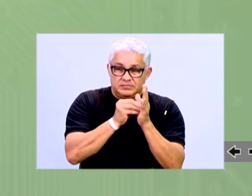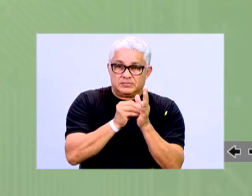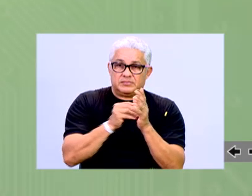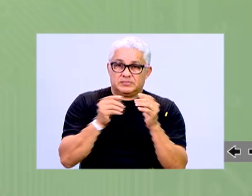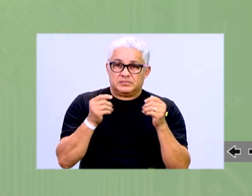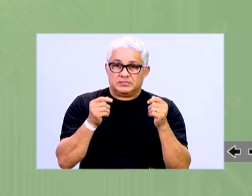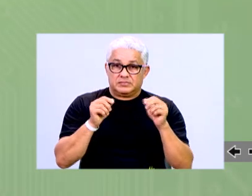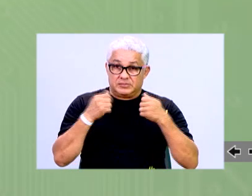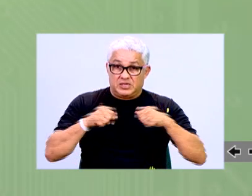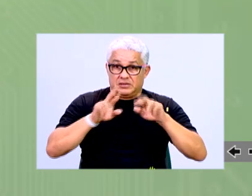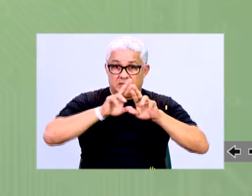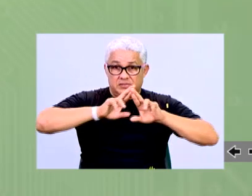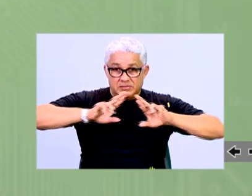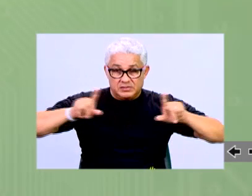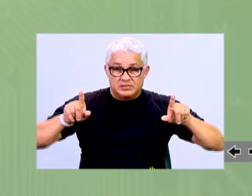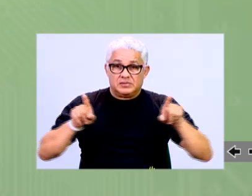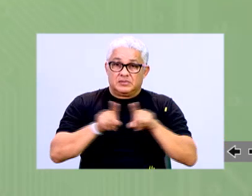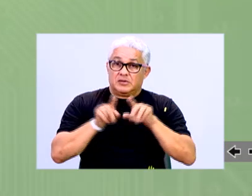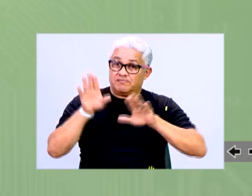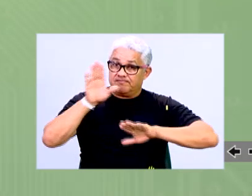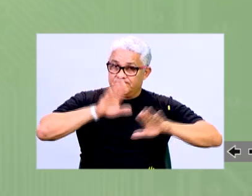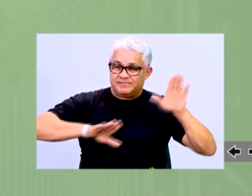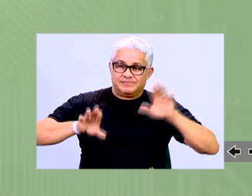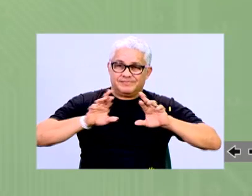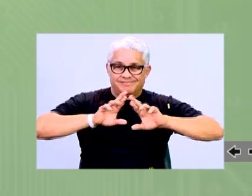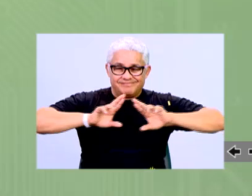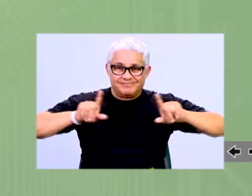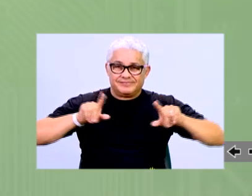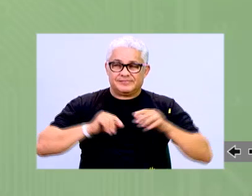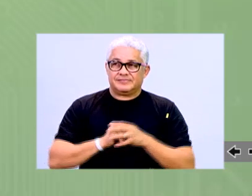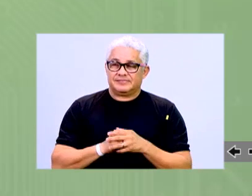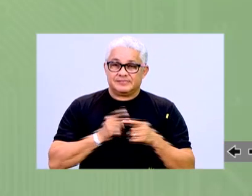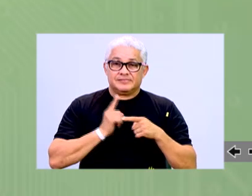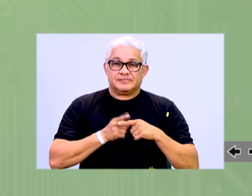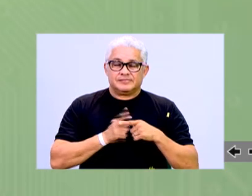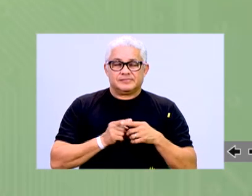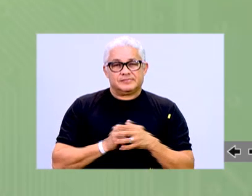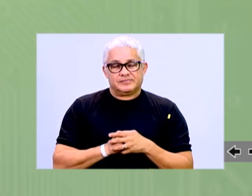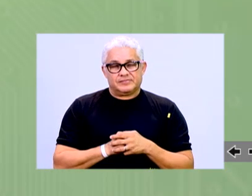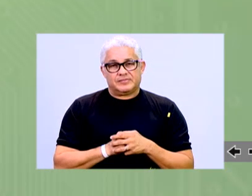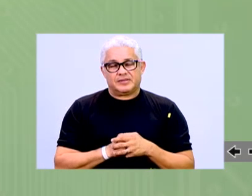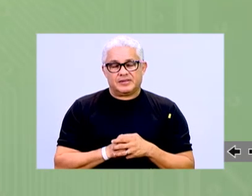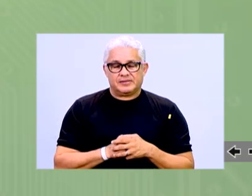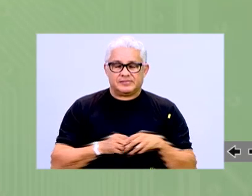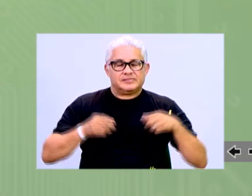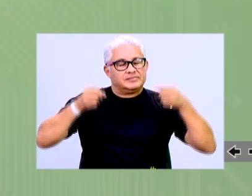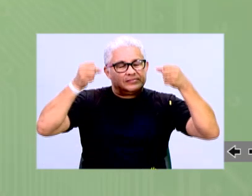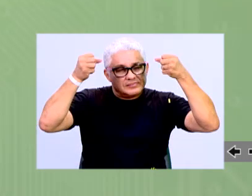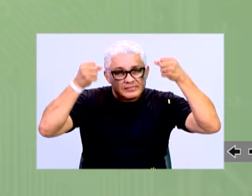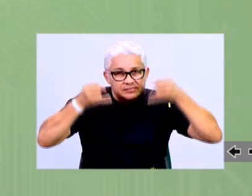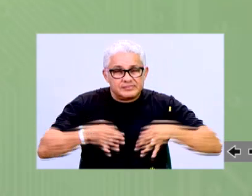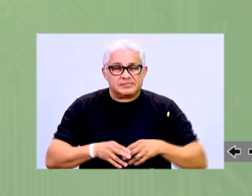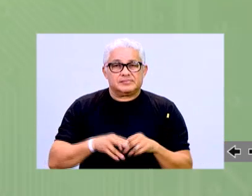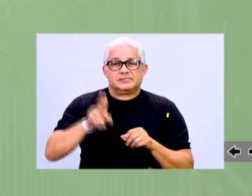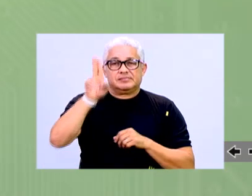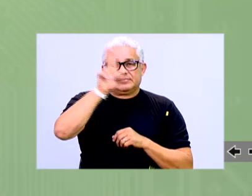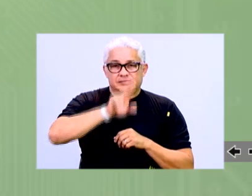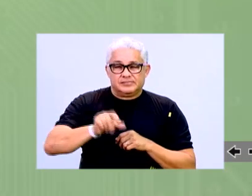ser diferente, os cuidados têm que ser diferentes. Por quê? Quando estamos falando do